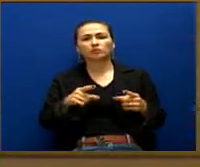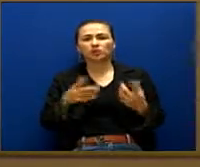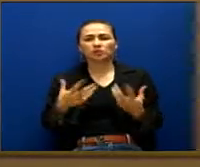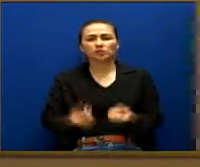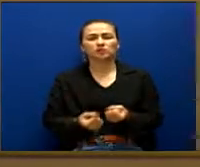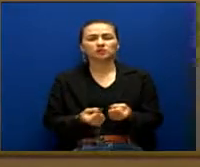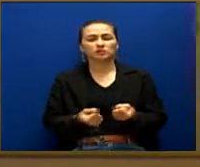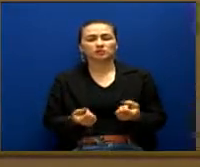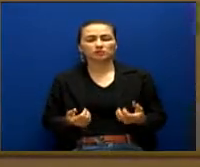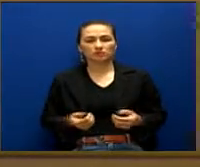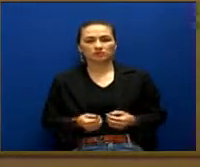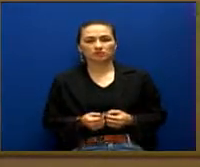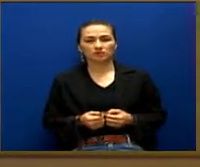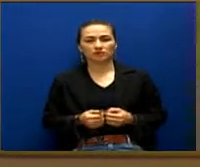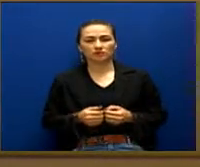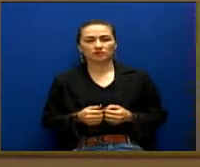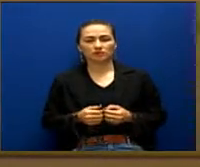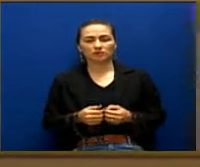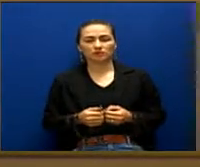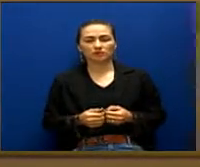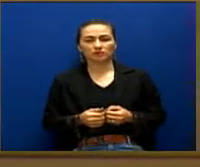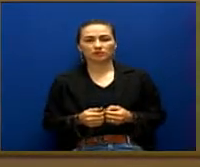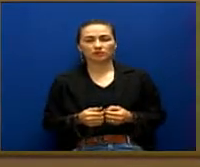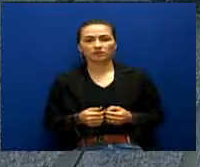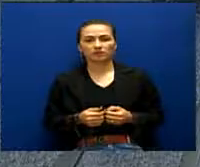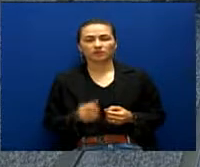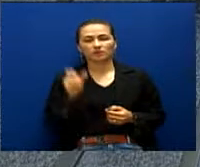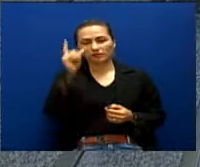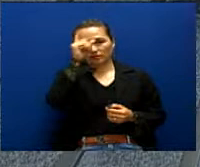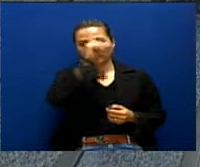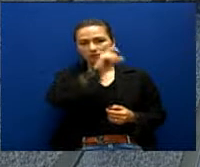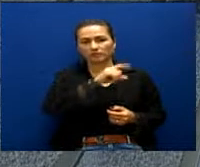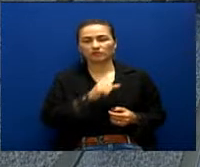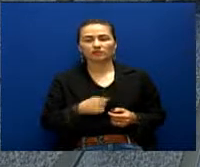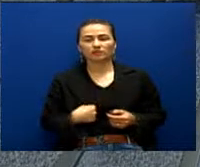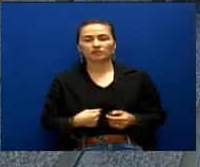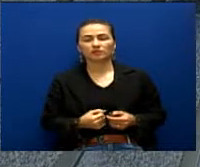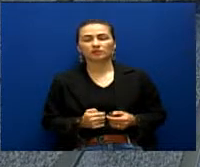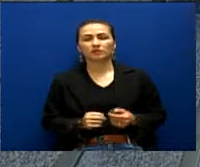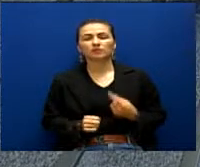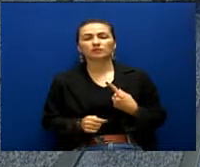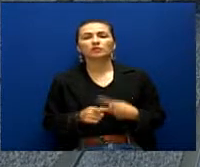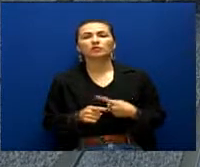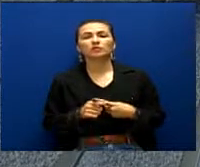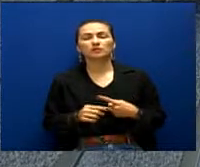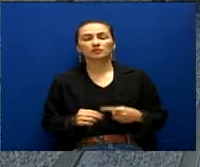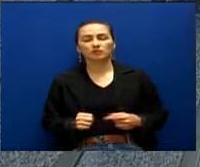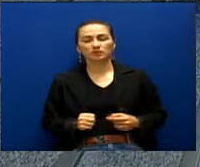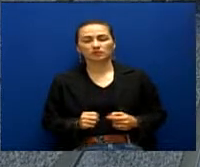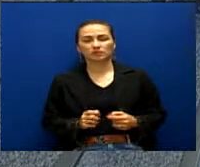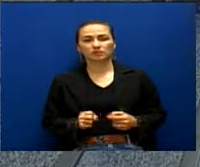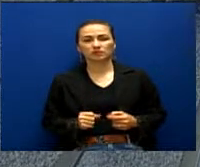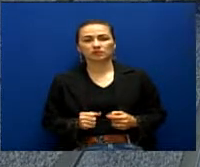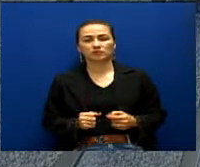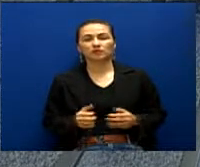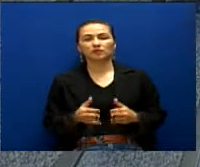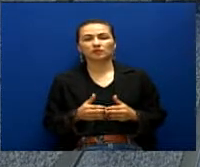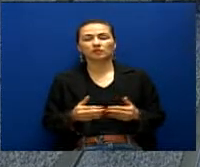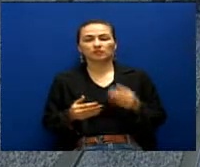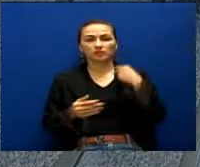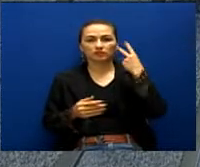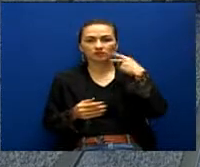é o parecer de inconstitucionalidade. Mas daí fica difícil, presidente, porque o qual que é... Daí eu peço aí aos